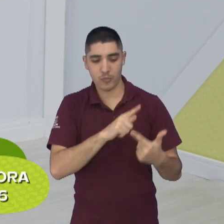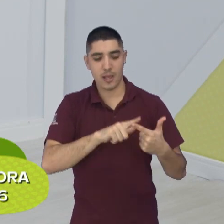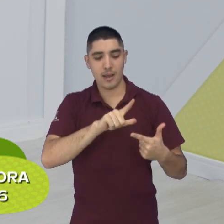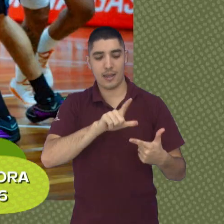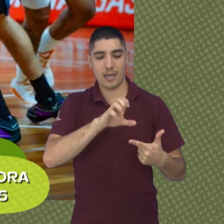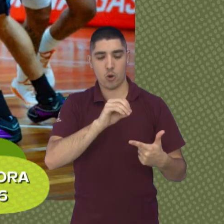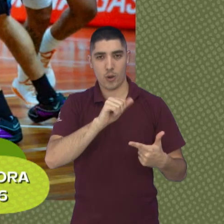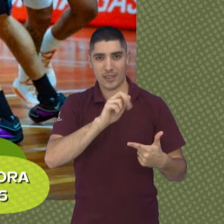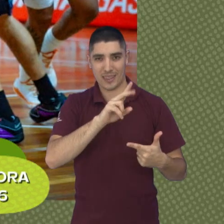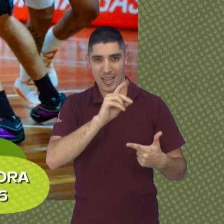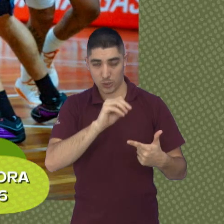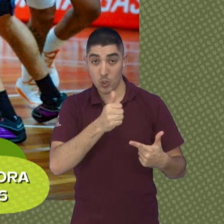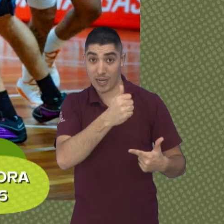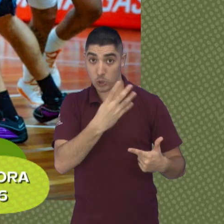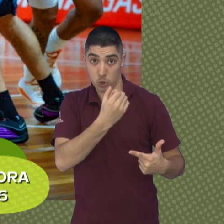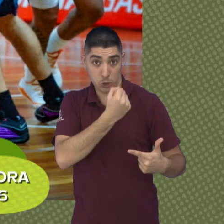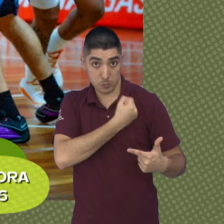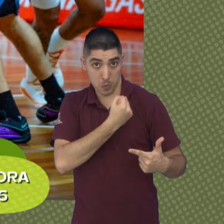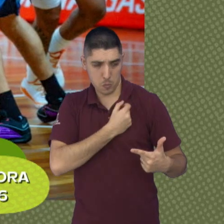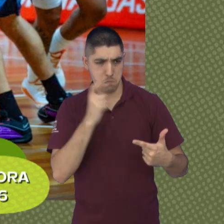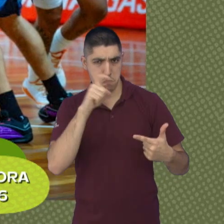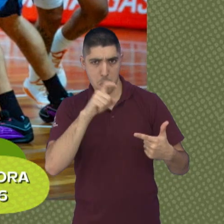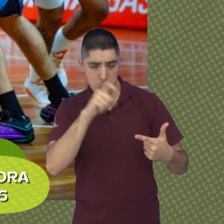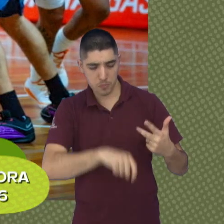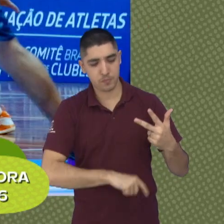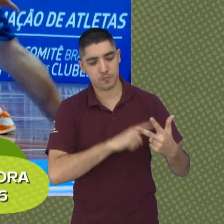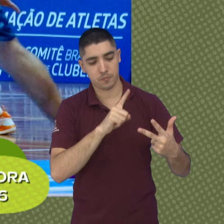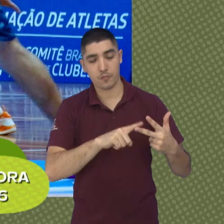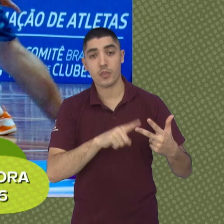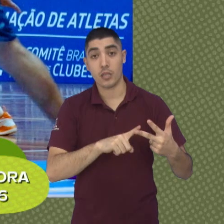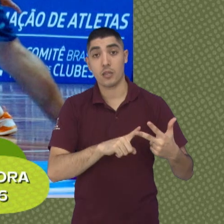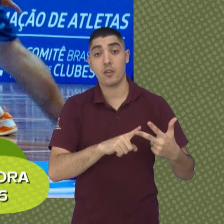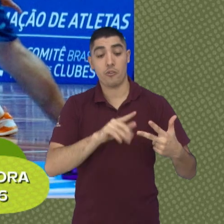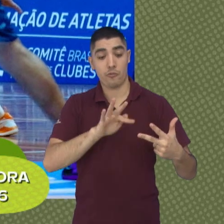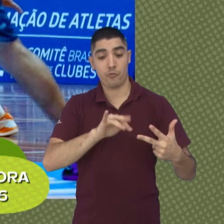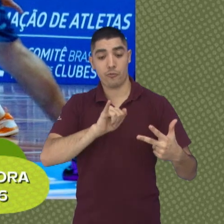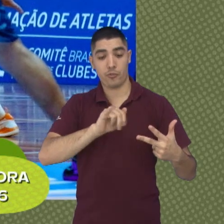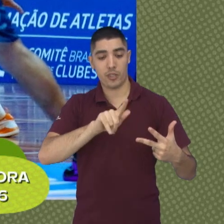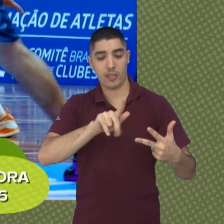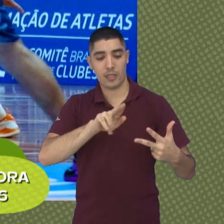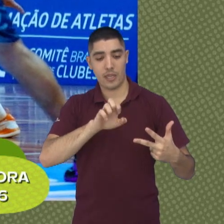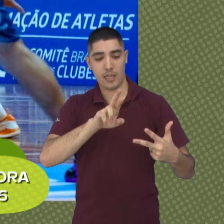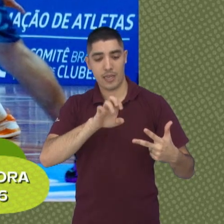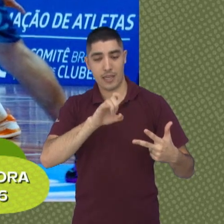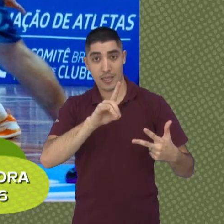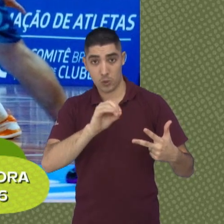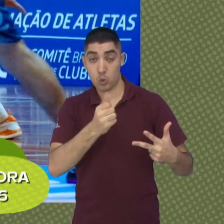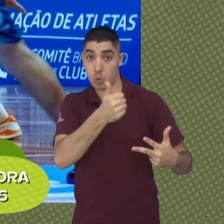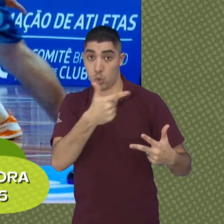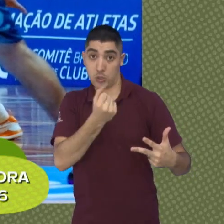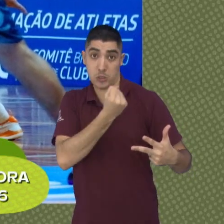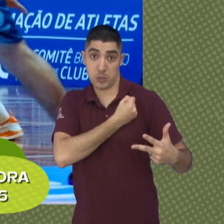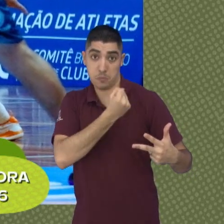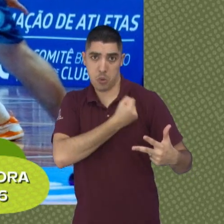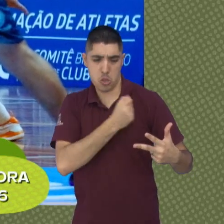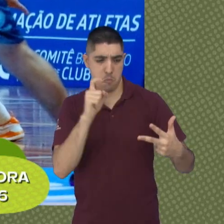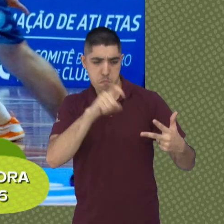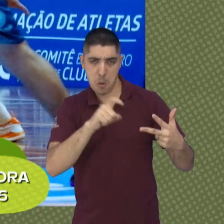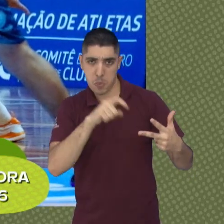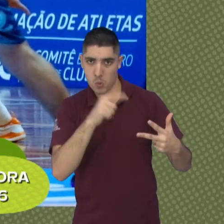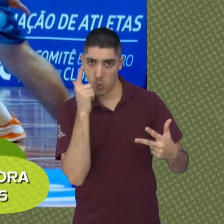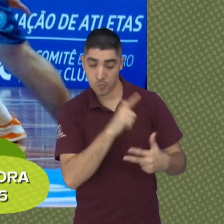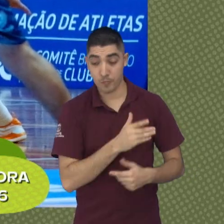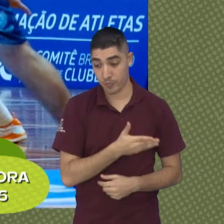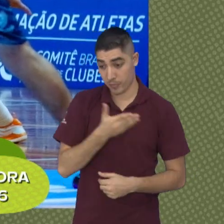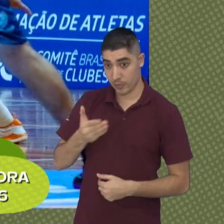Lema, 14 pontos e 8 rebotes, mais 2 assistências, seguido pelo Figueiredo, 12 pontos, 4 rebotes e 7 assistências. assistências. Pelo